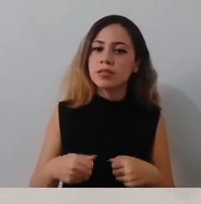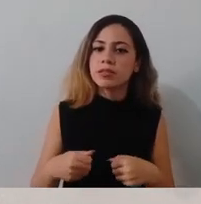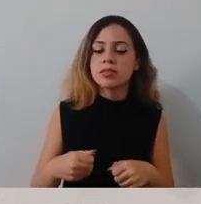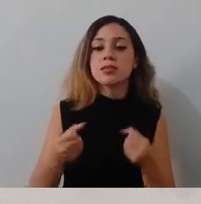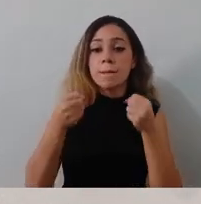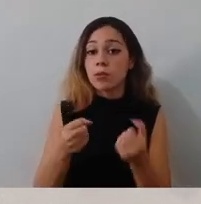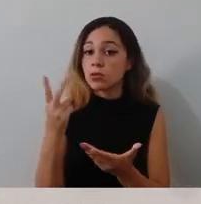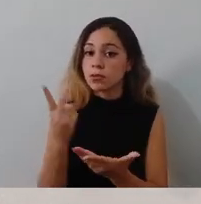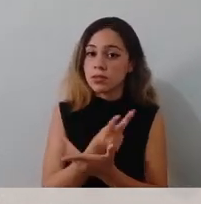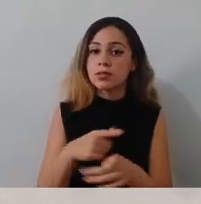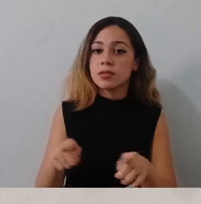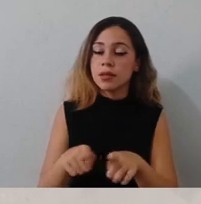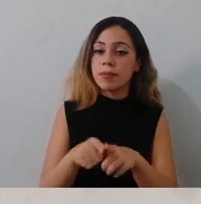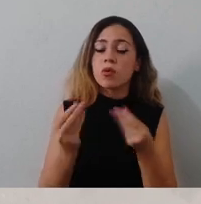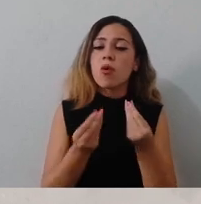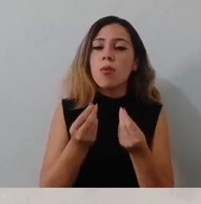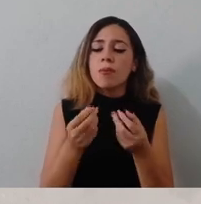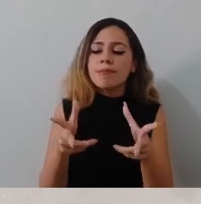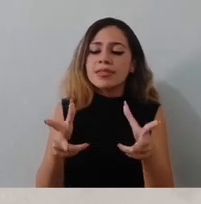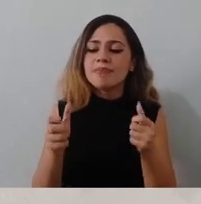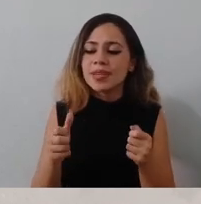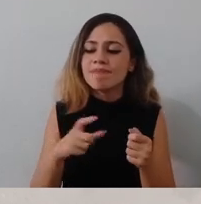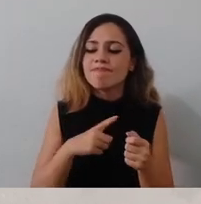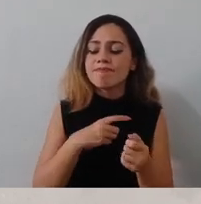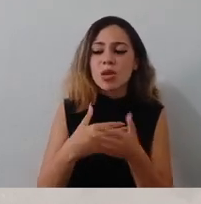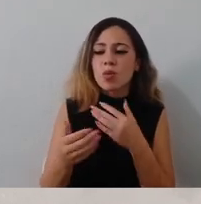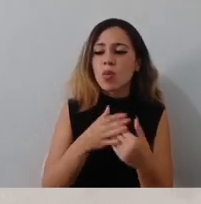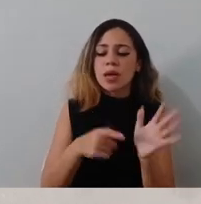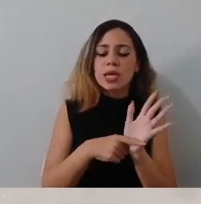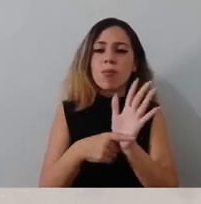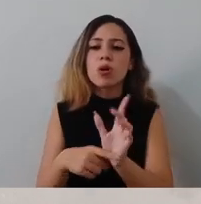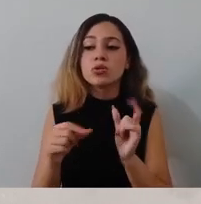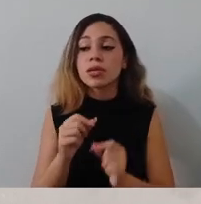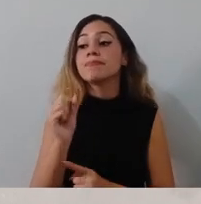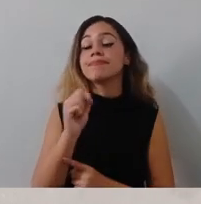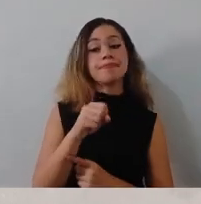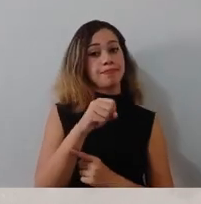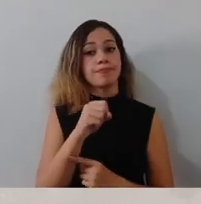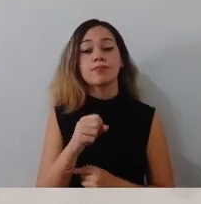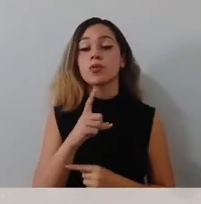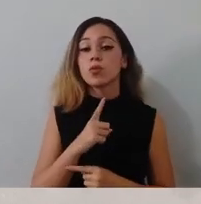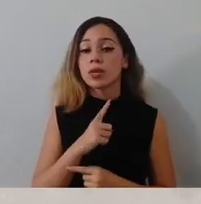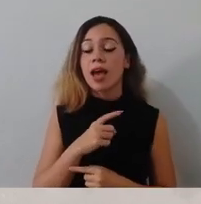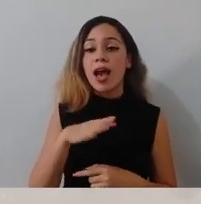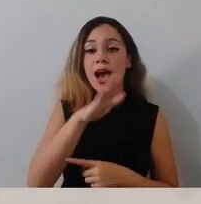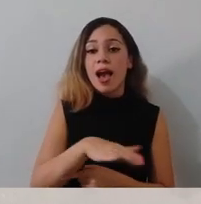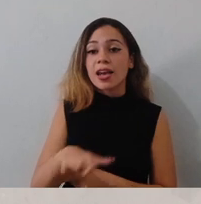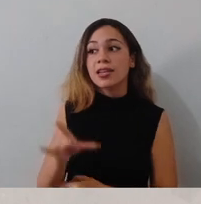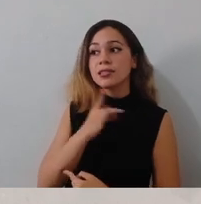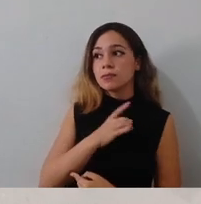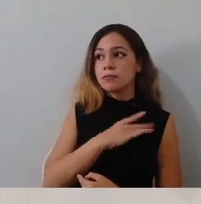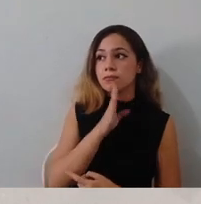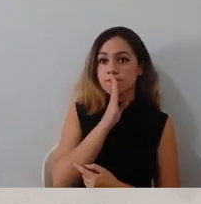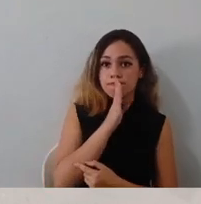ou, sei lá, de um possível assédio? Como perceber isso? Existe algum gatilho, algum sinal para... Sim, o gatilho é que a criança